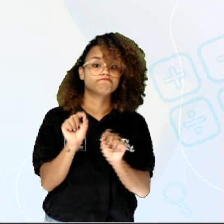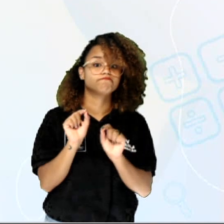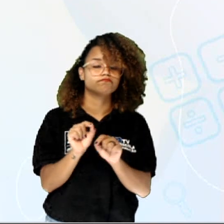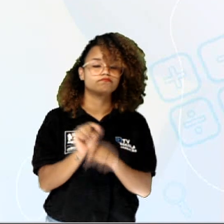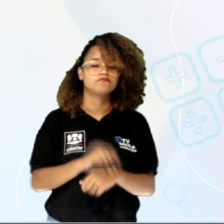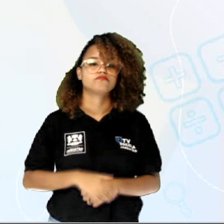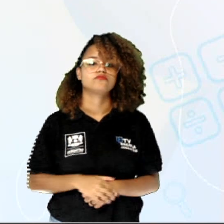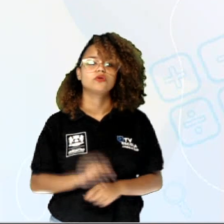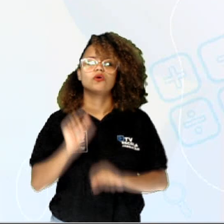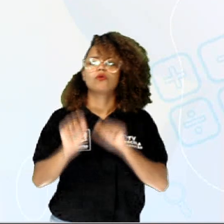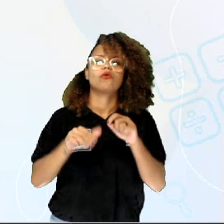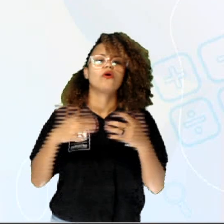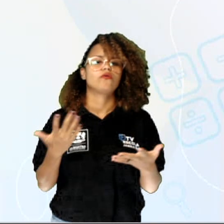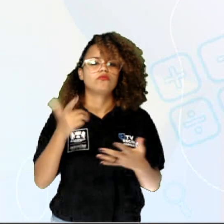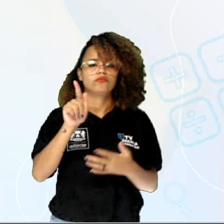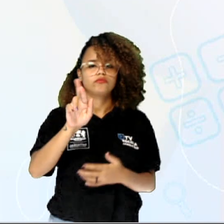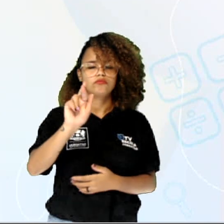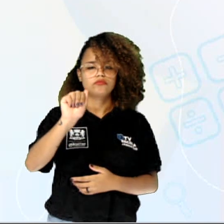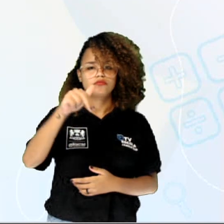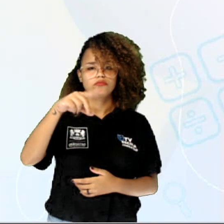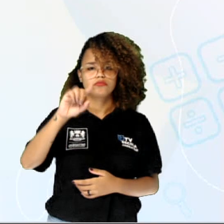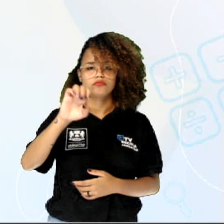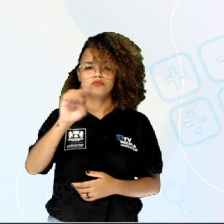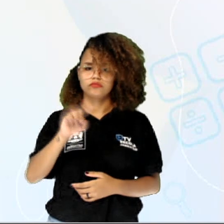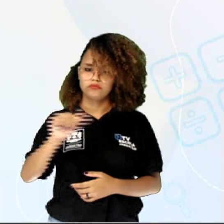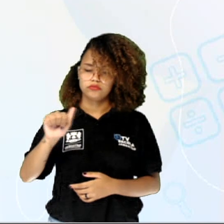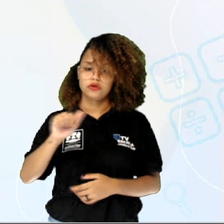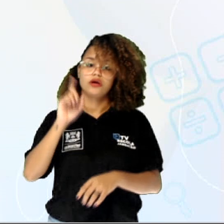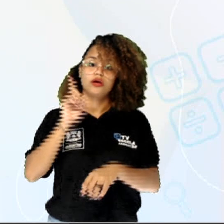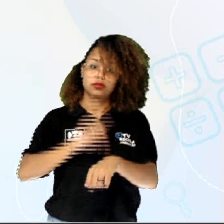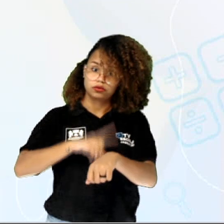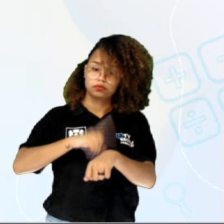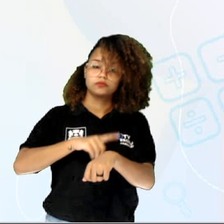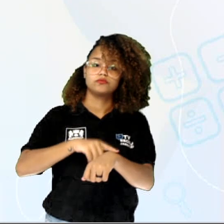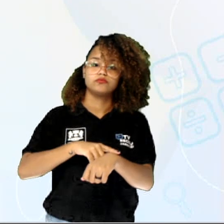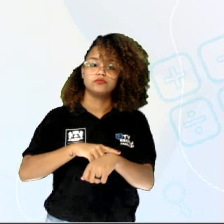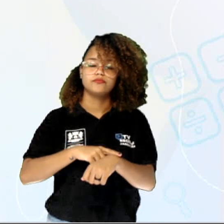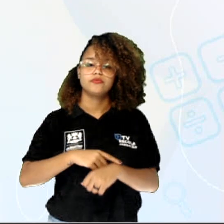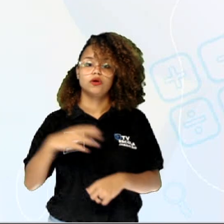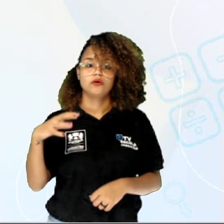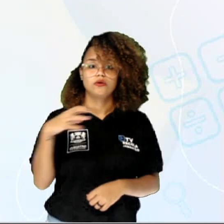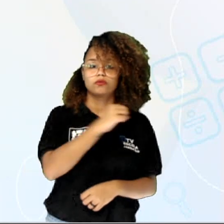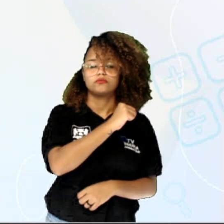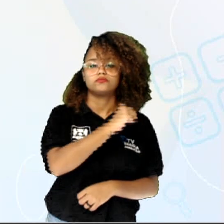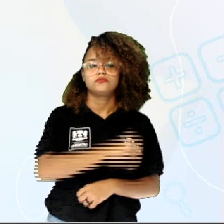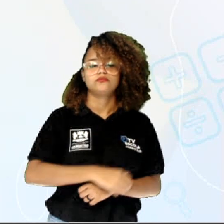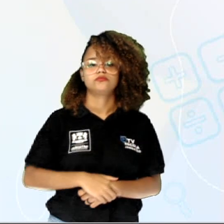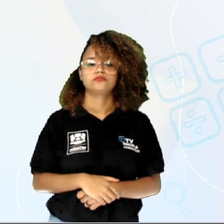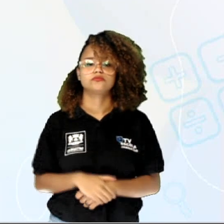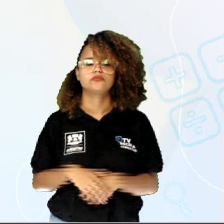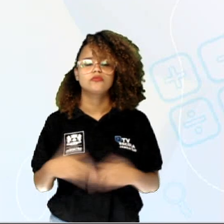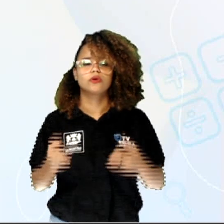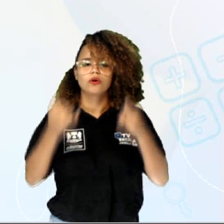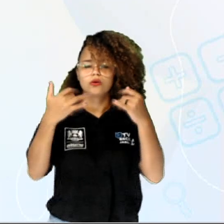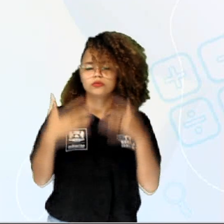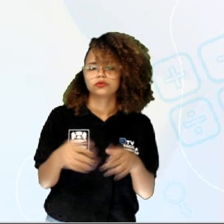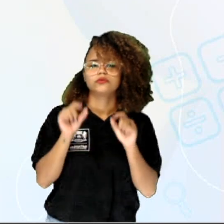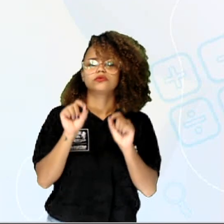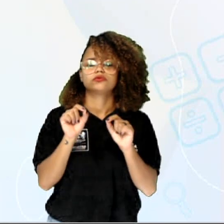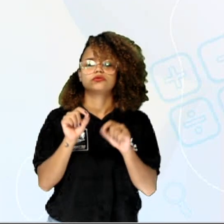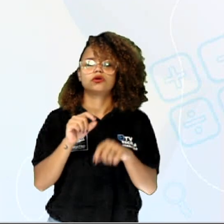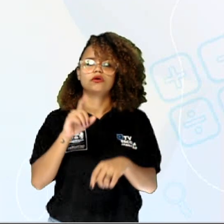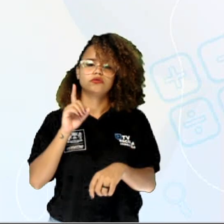Então a minha equação fica 4x igual a 132. X vai ser 132 dividido por 4. A